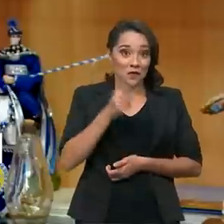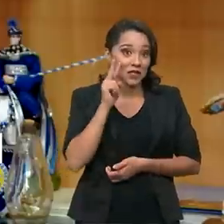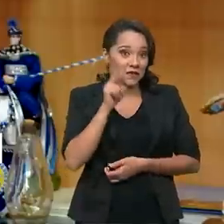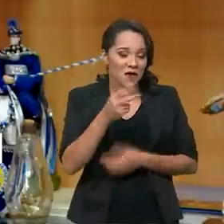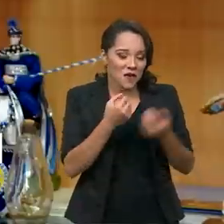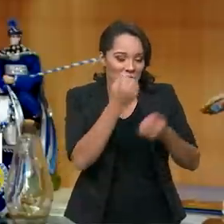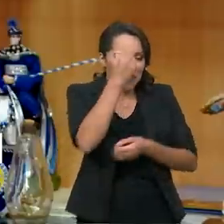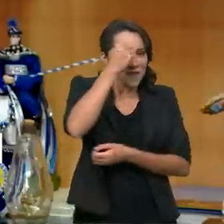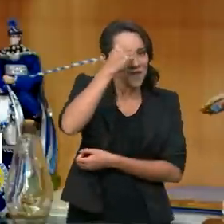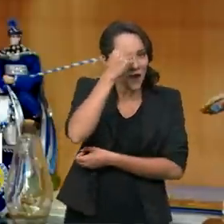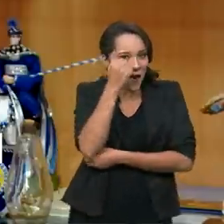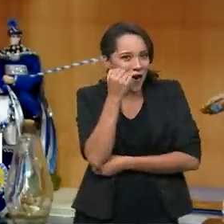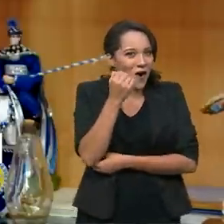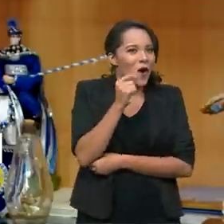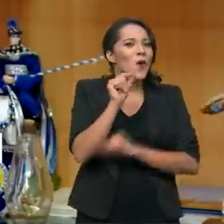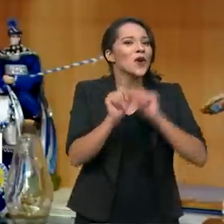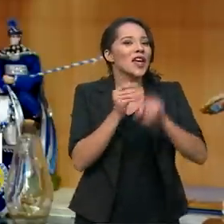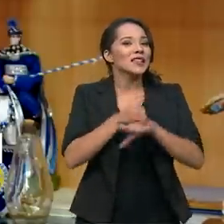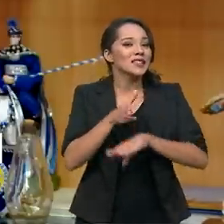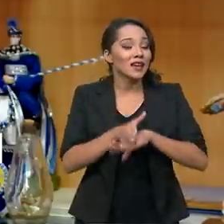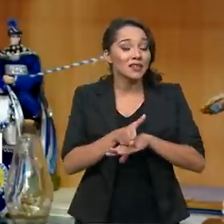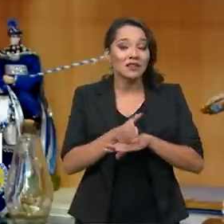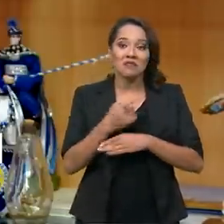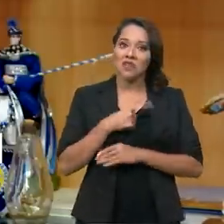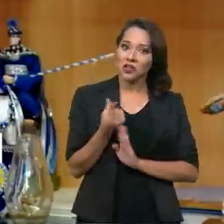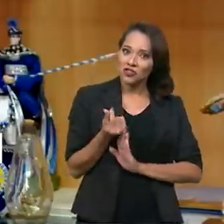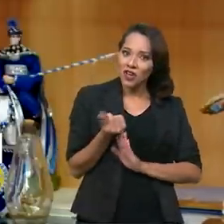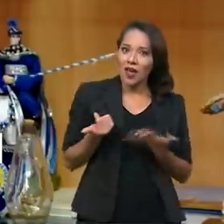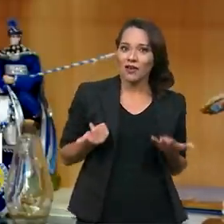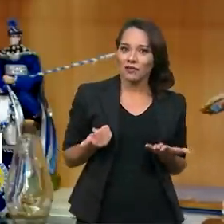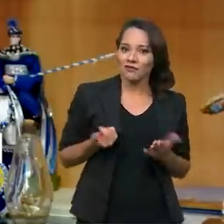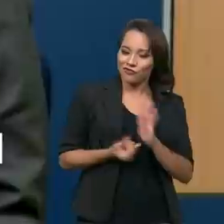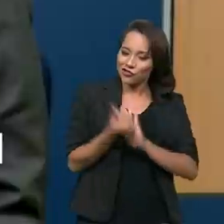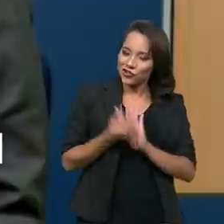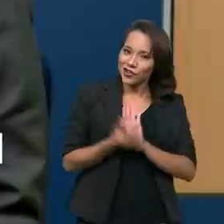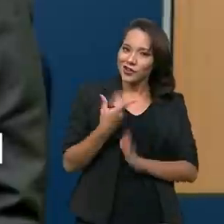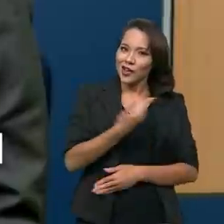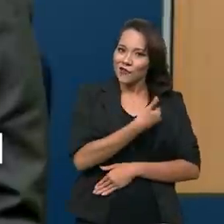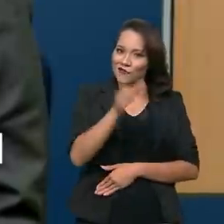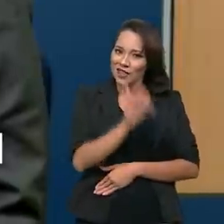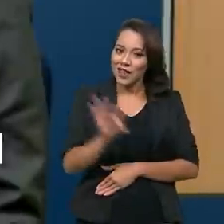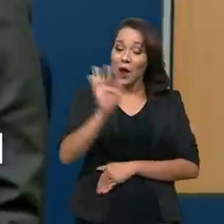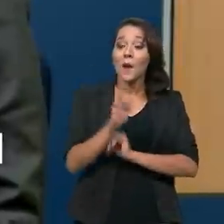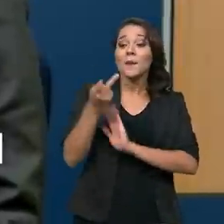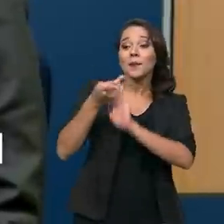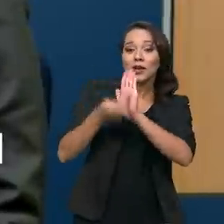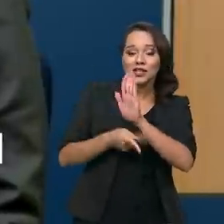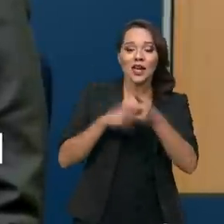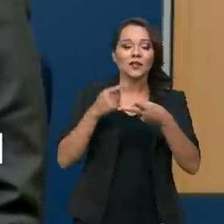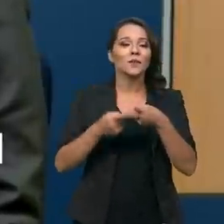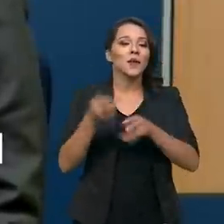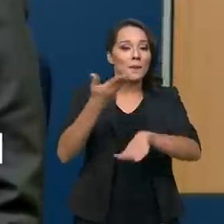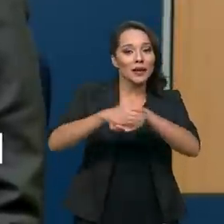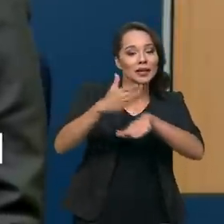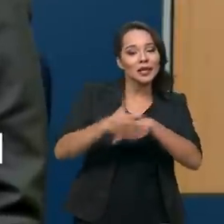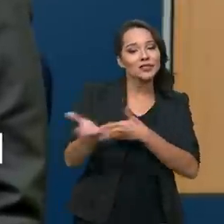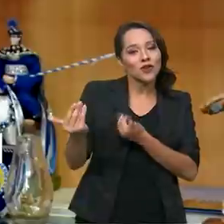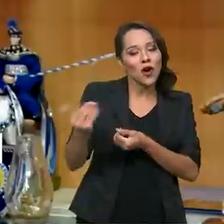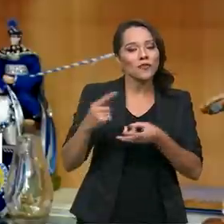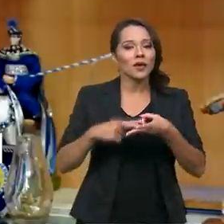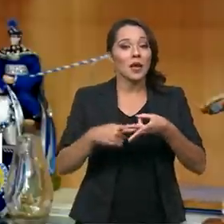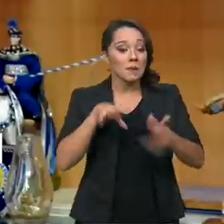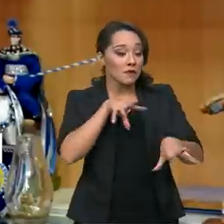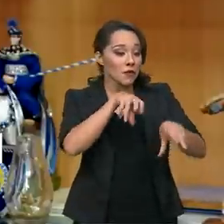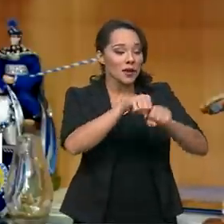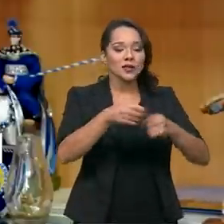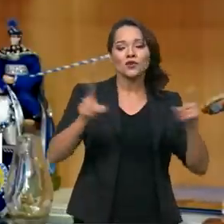vê que o forró o que é acesso você tem acesso a dinheiro recurso Federal é para projetos para capacitação de jovens